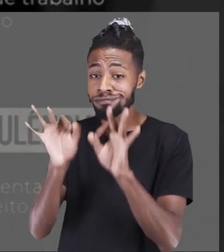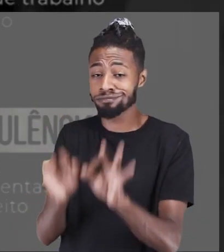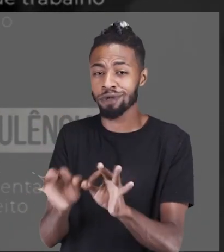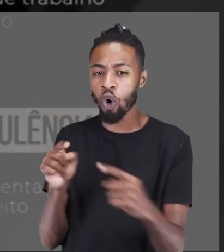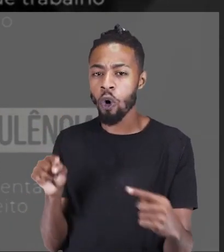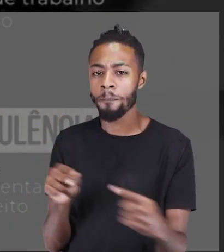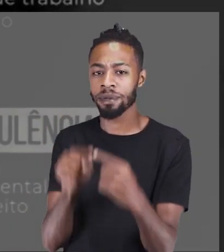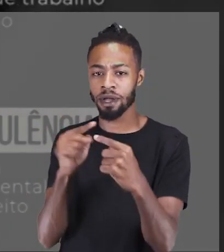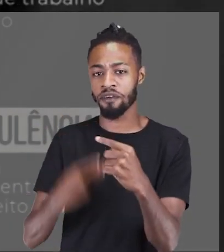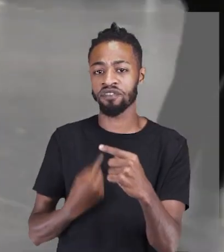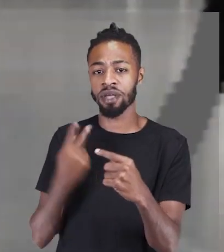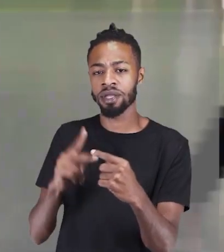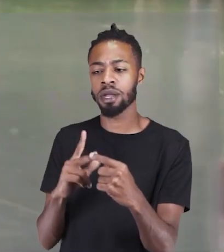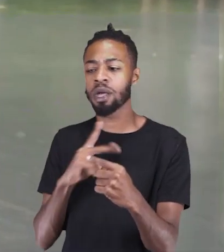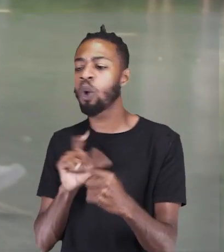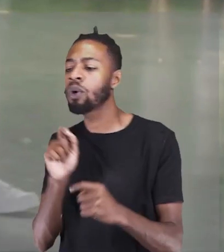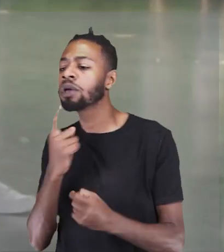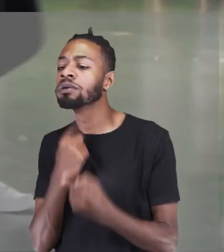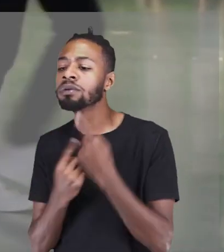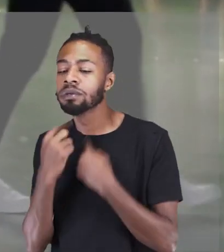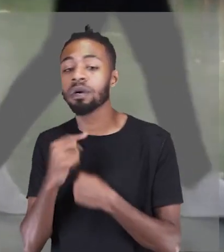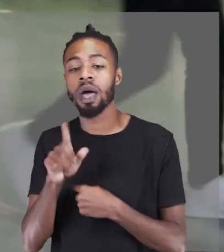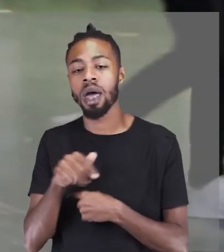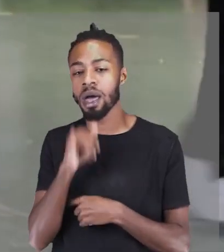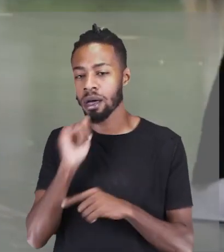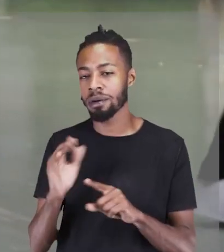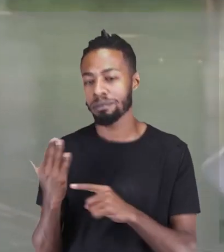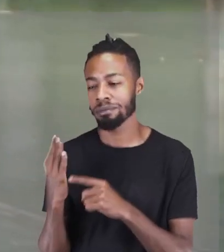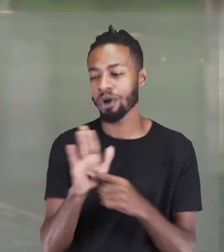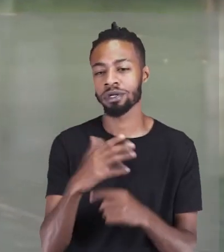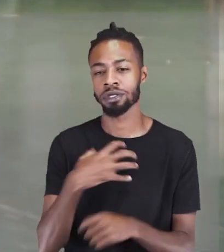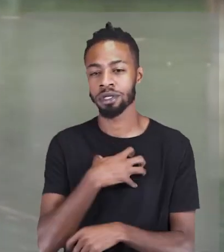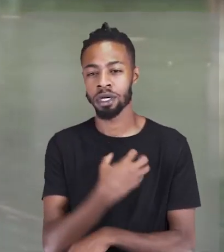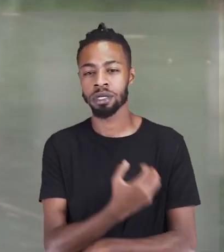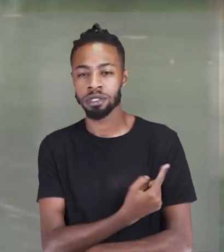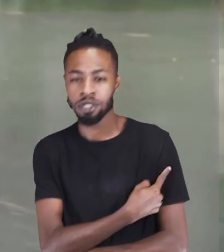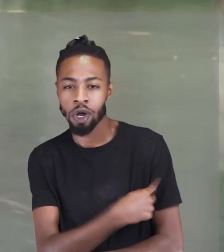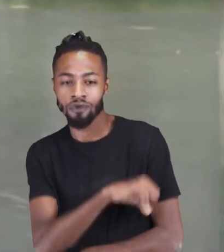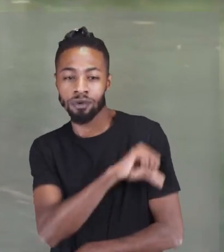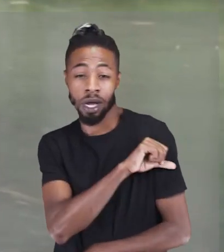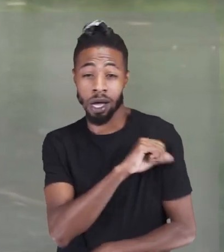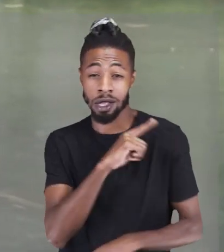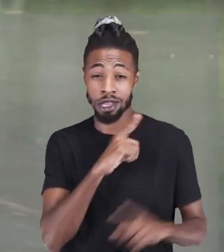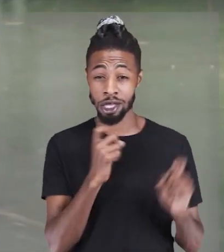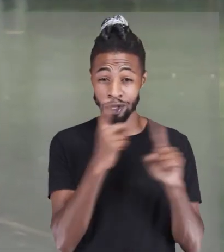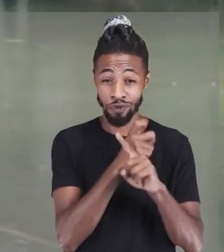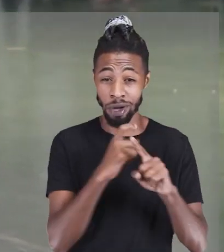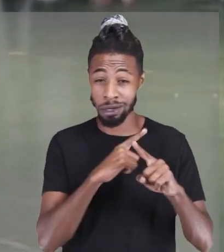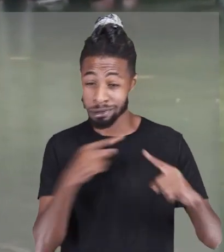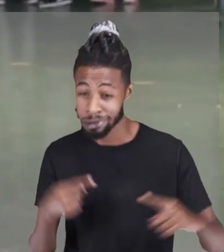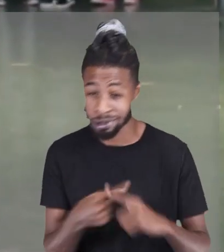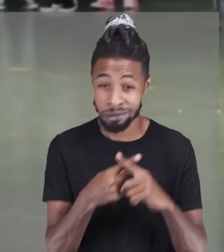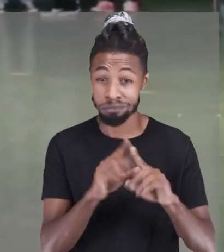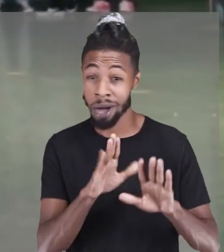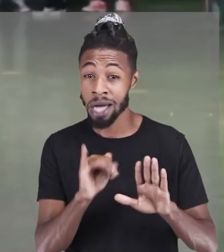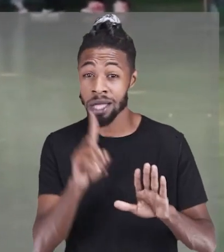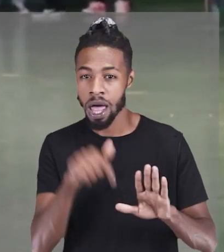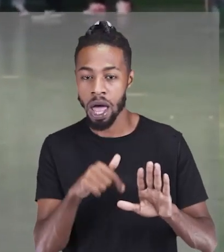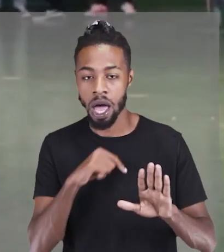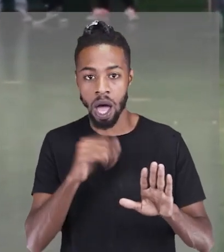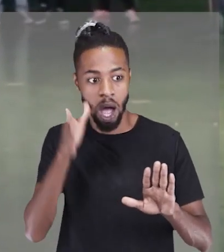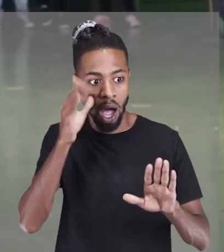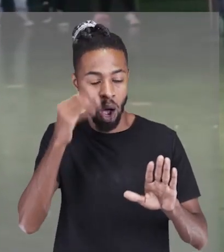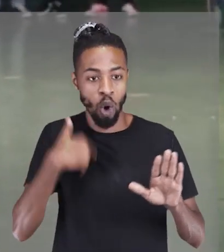suas especificidades. Esse é o retrato dos anos finais do ensino fundamental, que apesar das dificuldades e dos desafios,